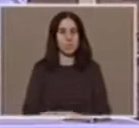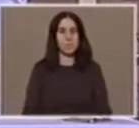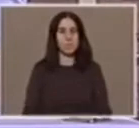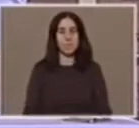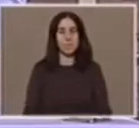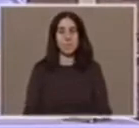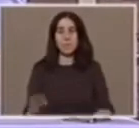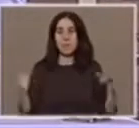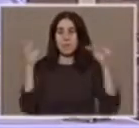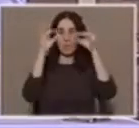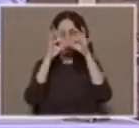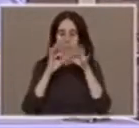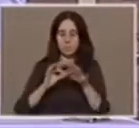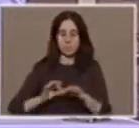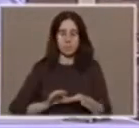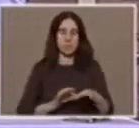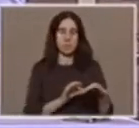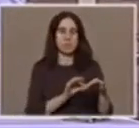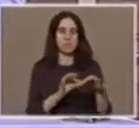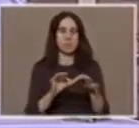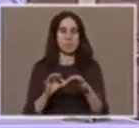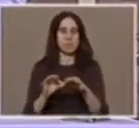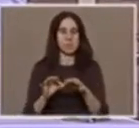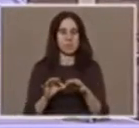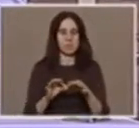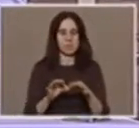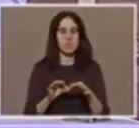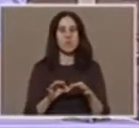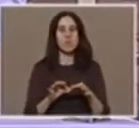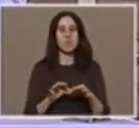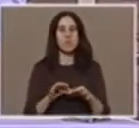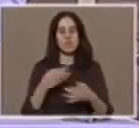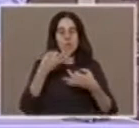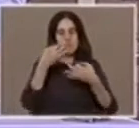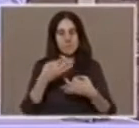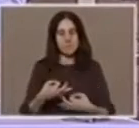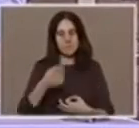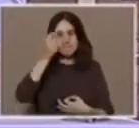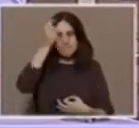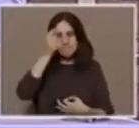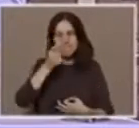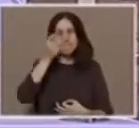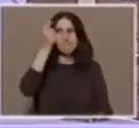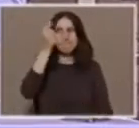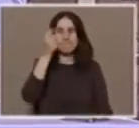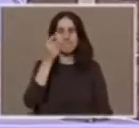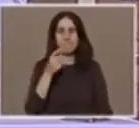na unidade do Espírito Santo, toda a honra e toda a